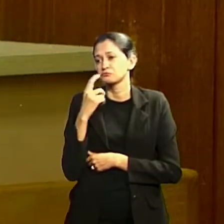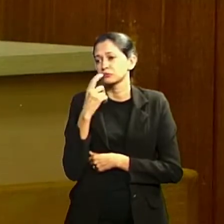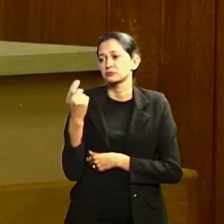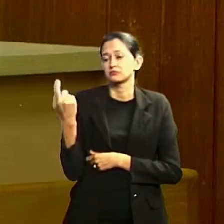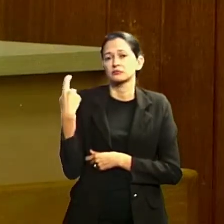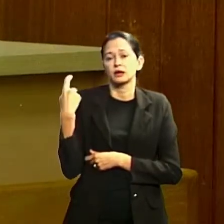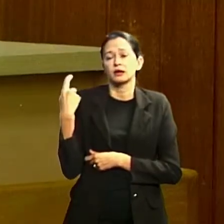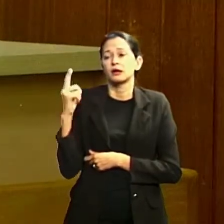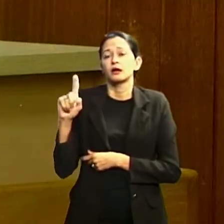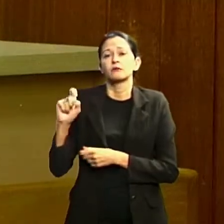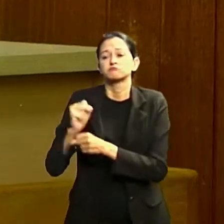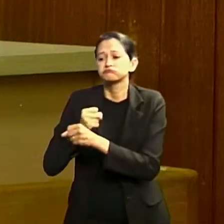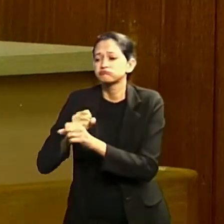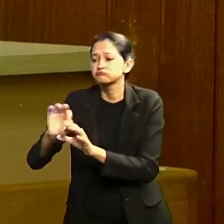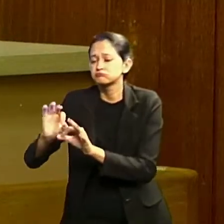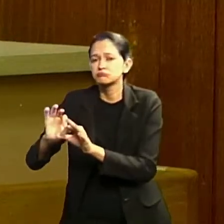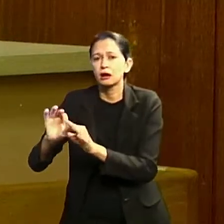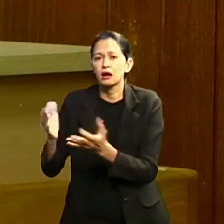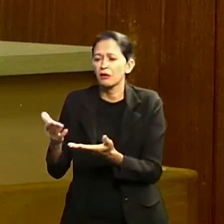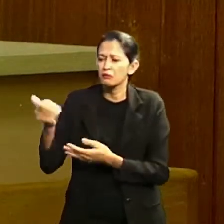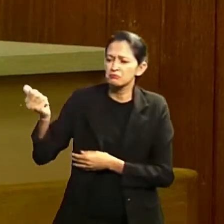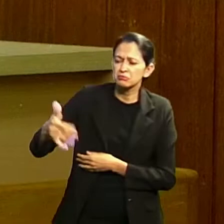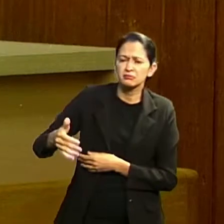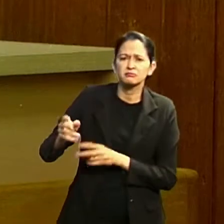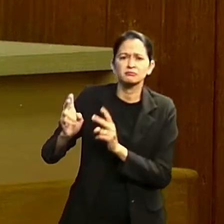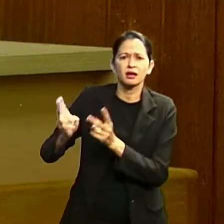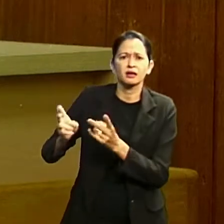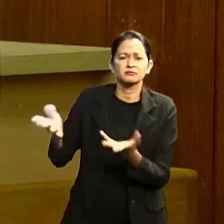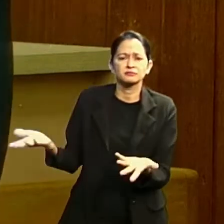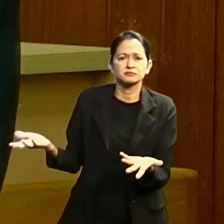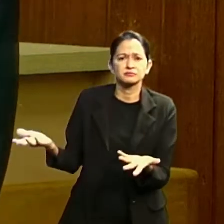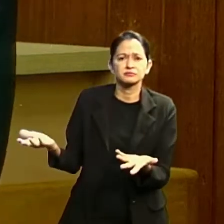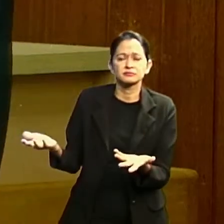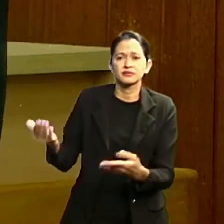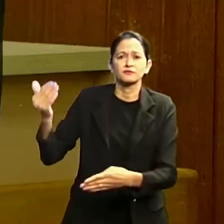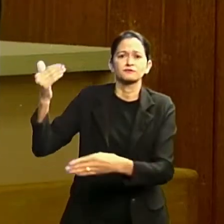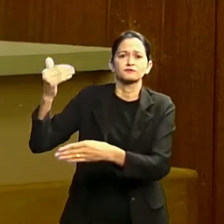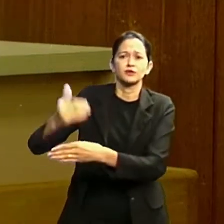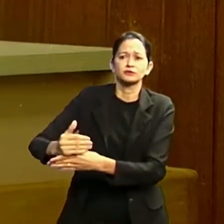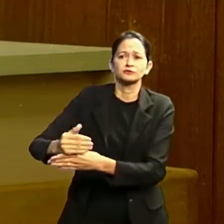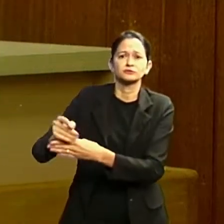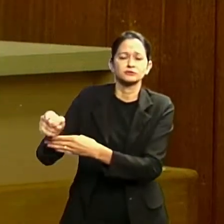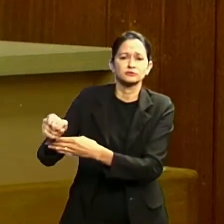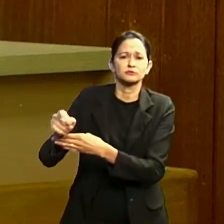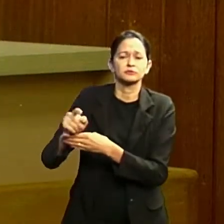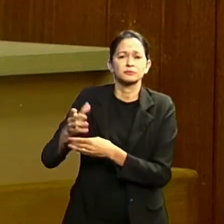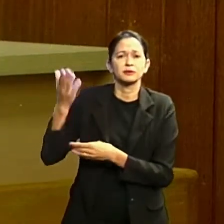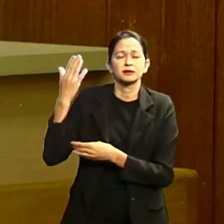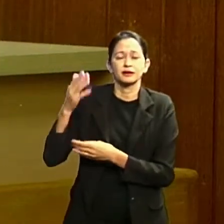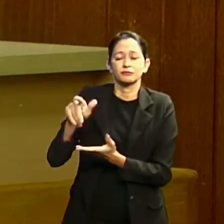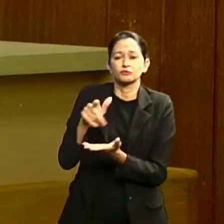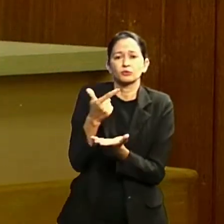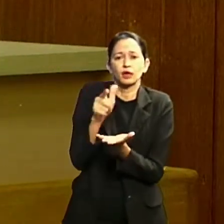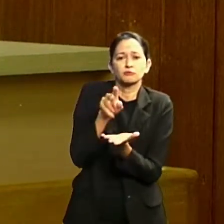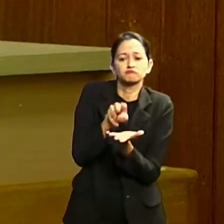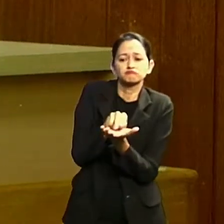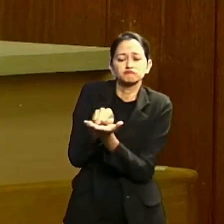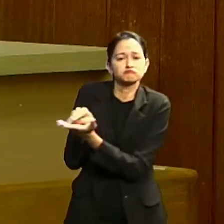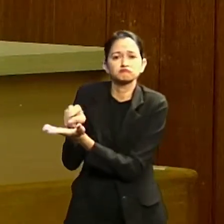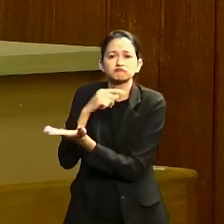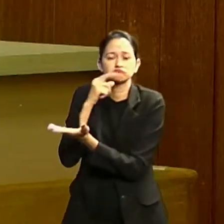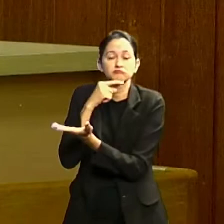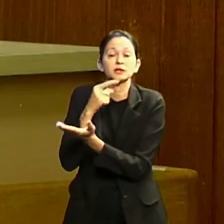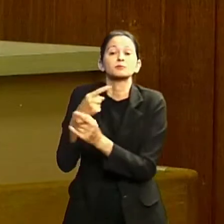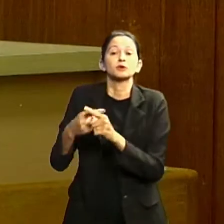interditado a sua enfermaria, interditado, e já deveria ter sido interditado até antes, porque a comissão de